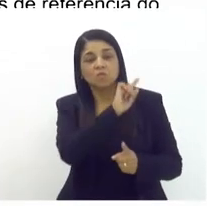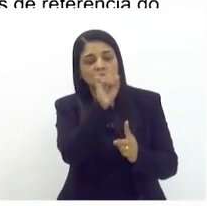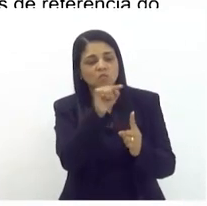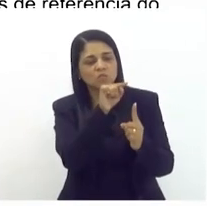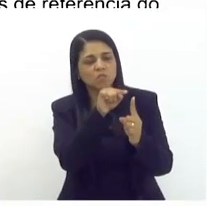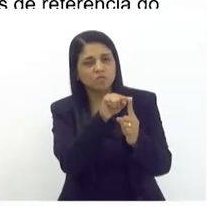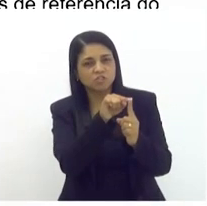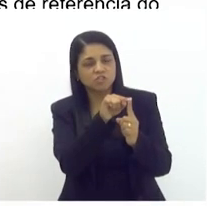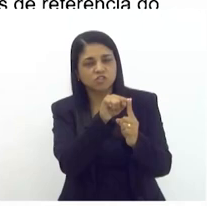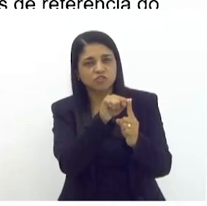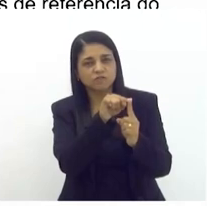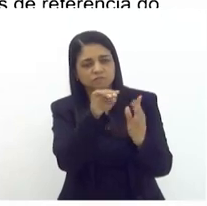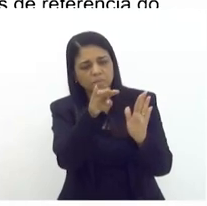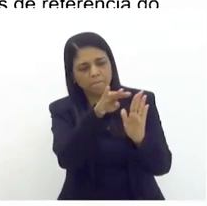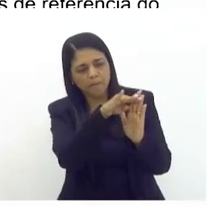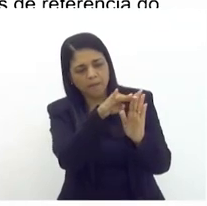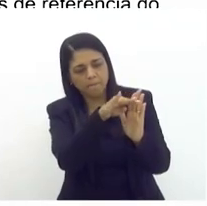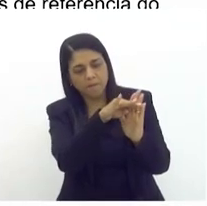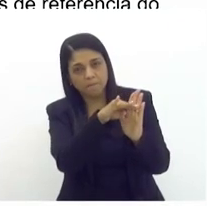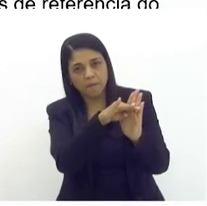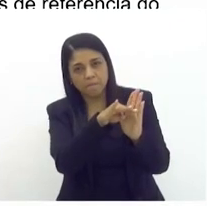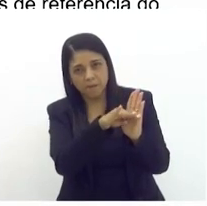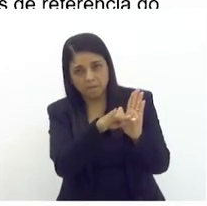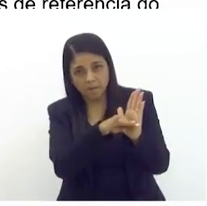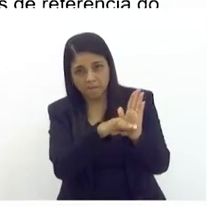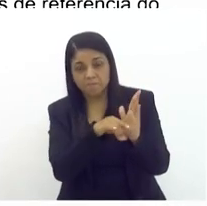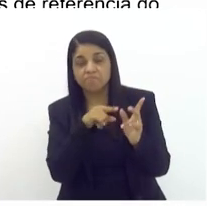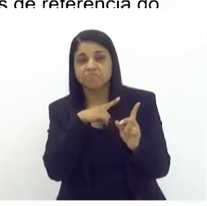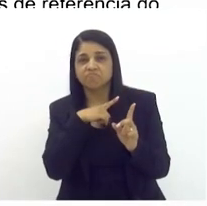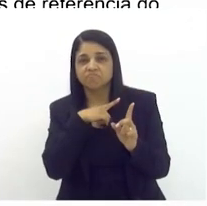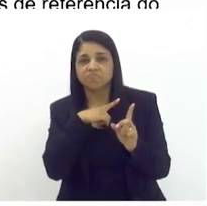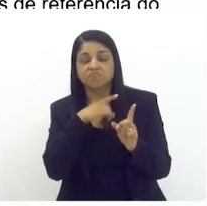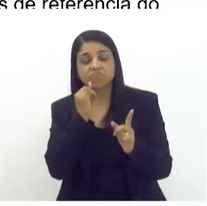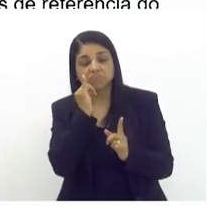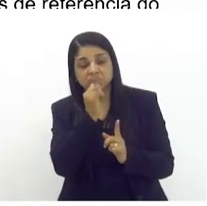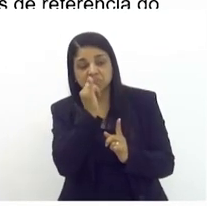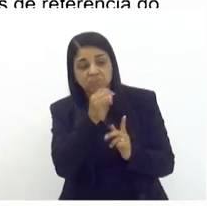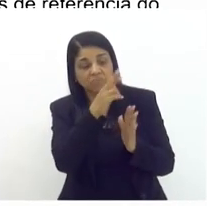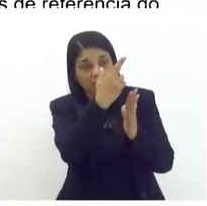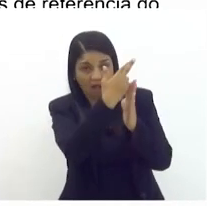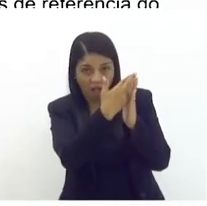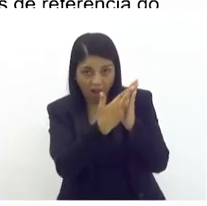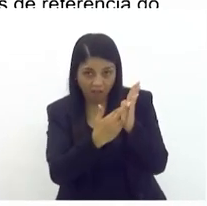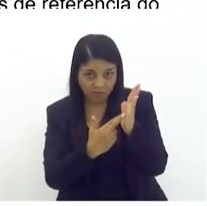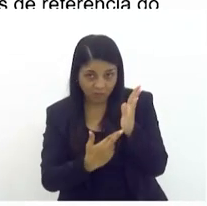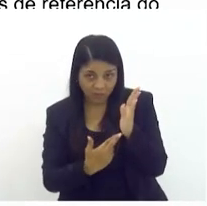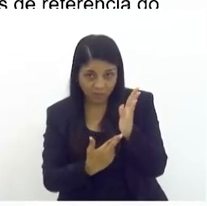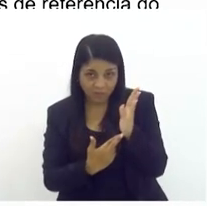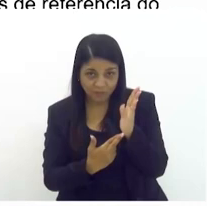dessa etapa diz lá o relatório do